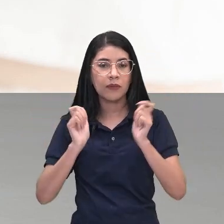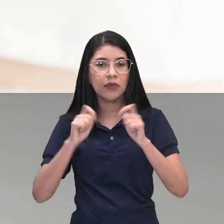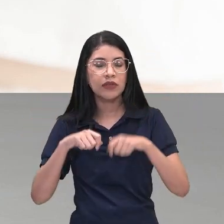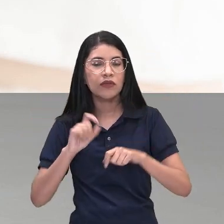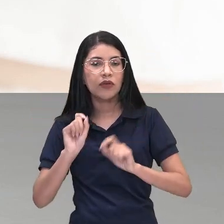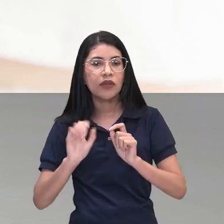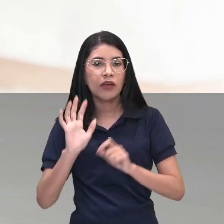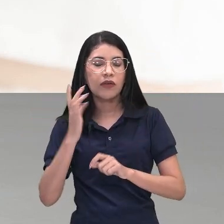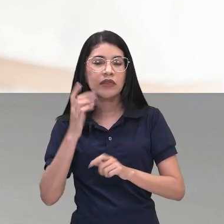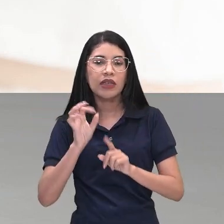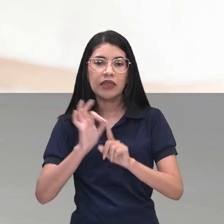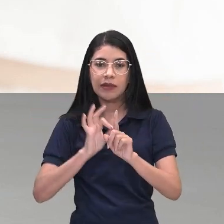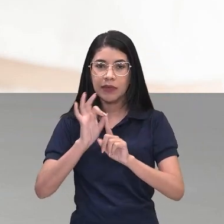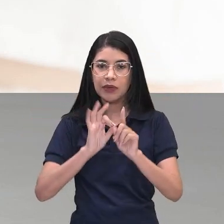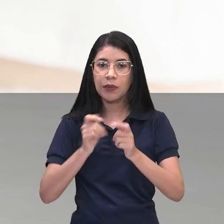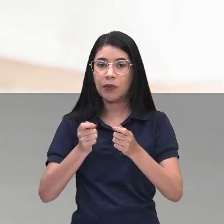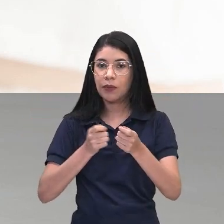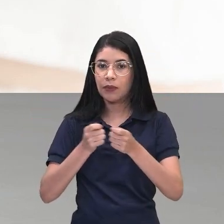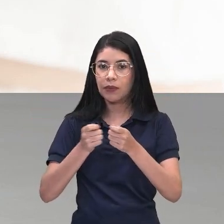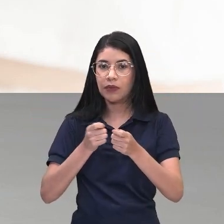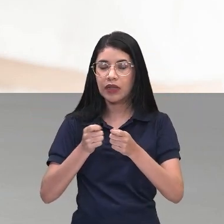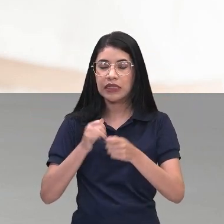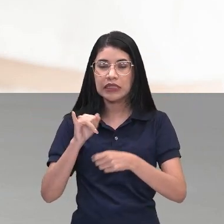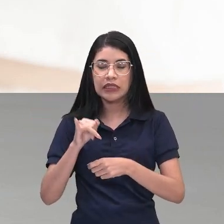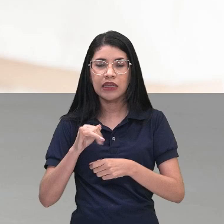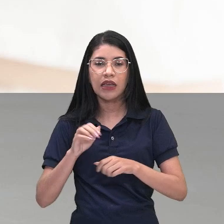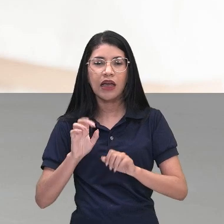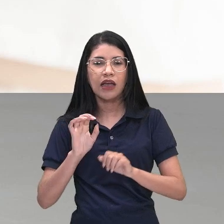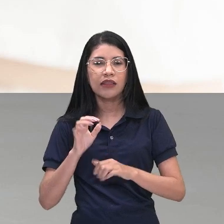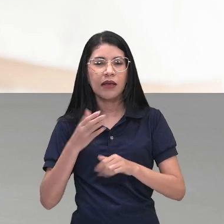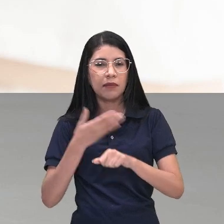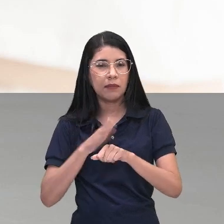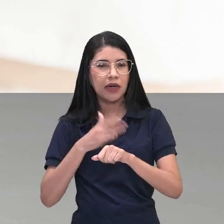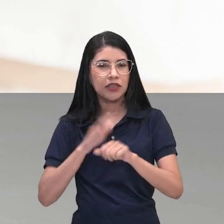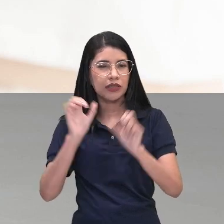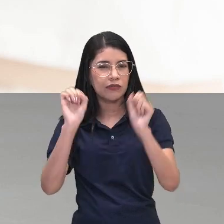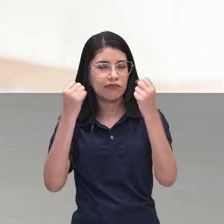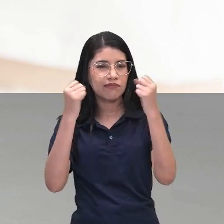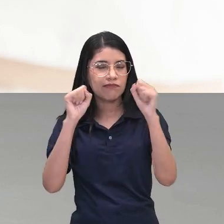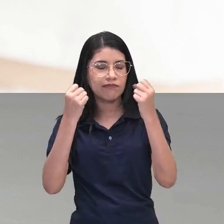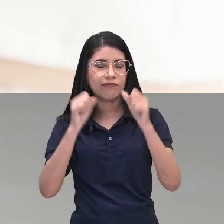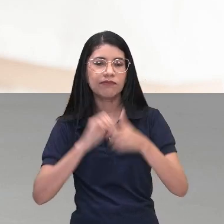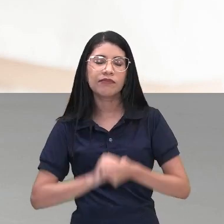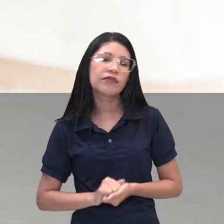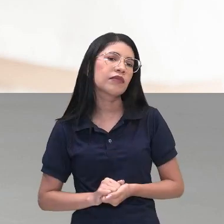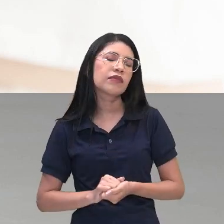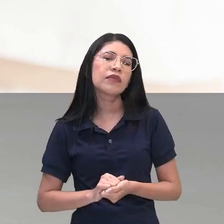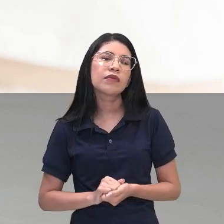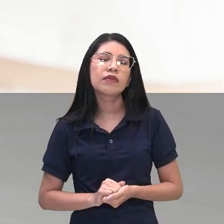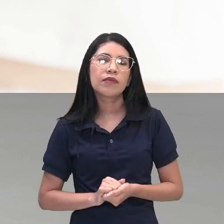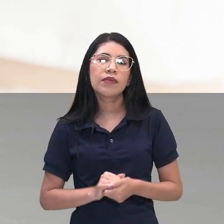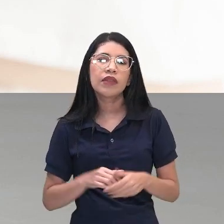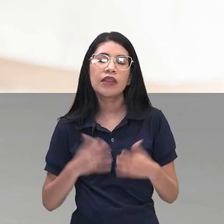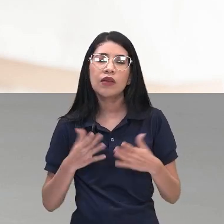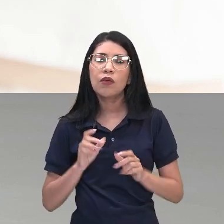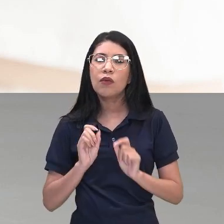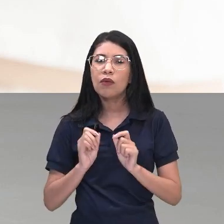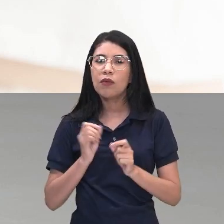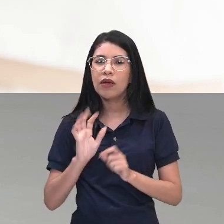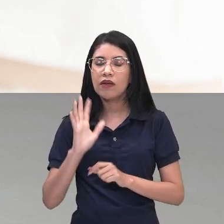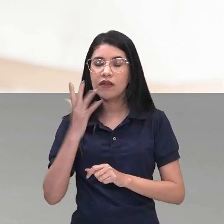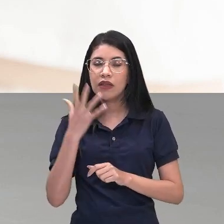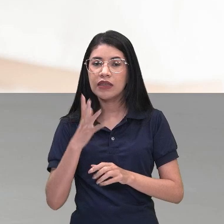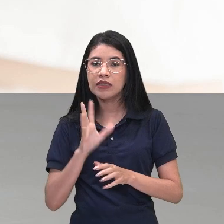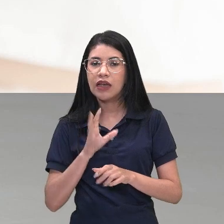ali regular essas temperaturas quando o nosso corpo está em atividades muito intensas. Nesse caso, quem vai fazer essa secreção